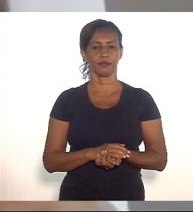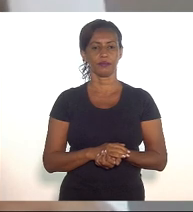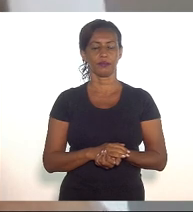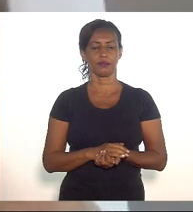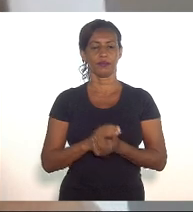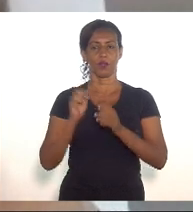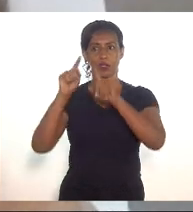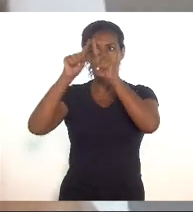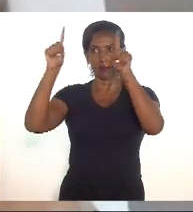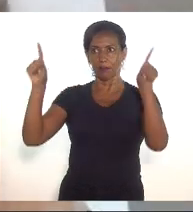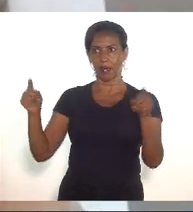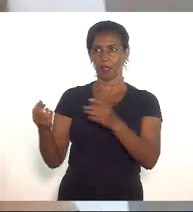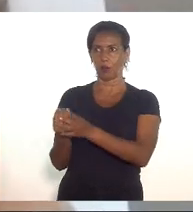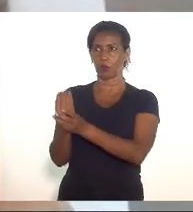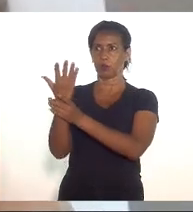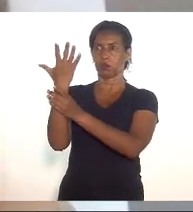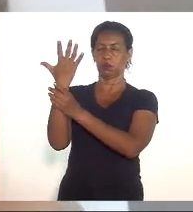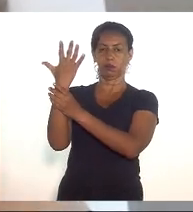com esse painel funcionando.